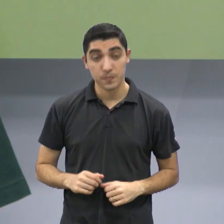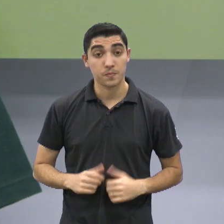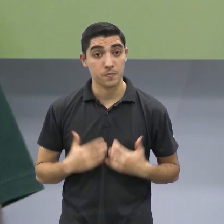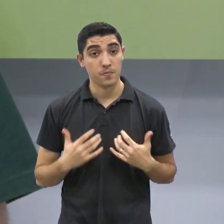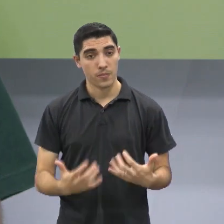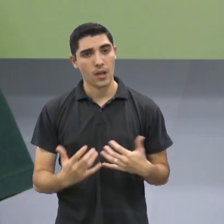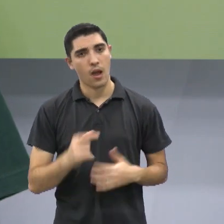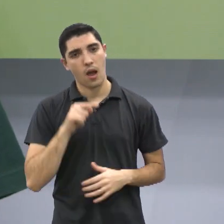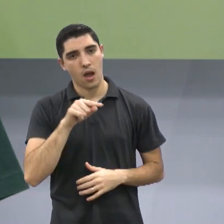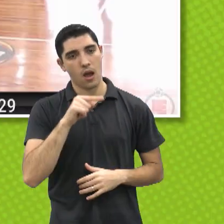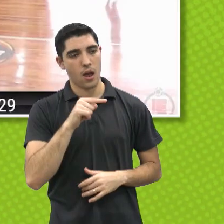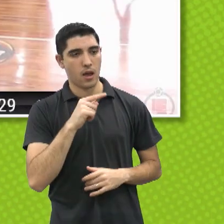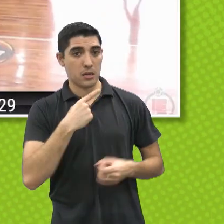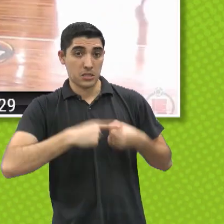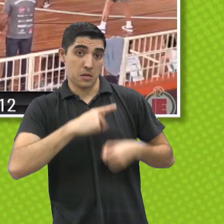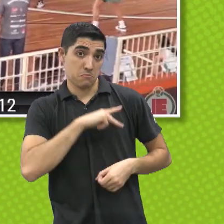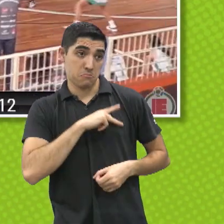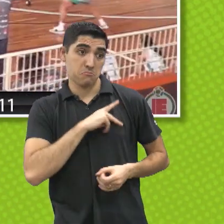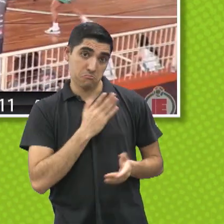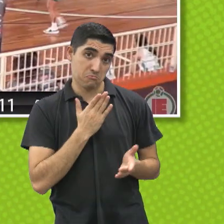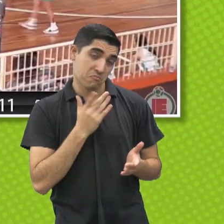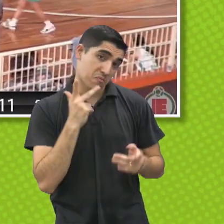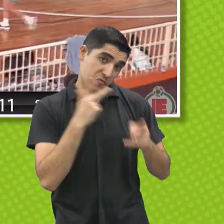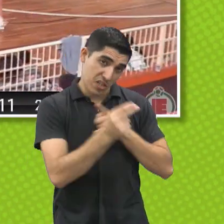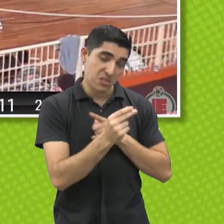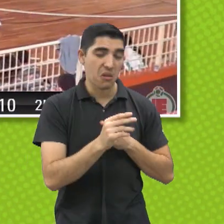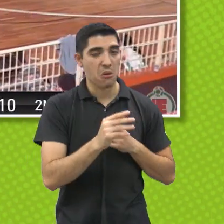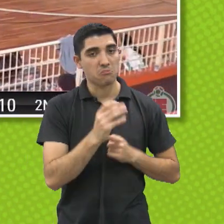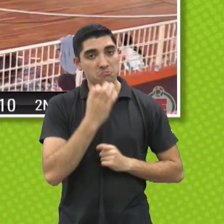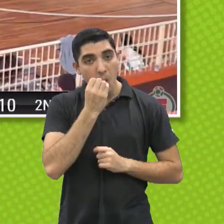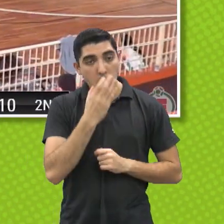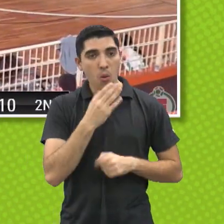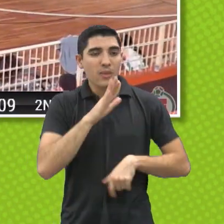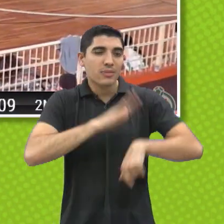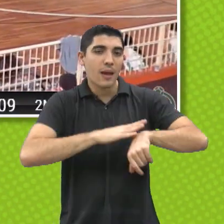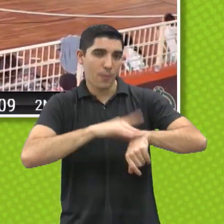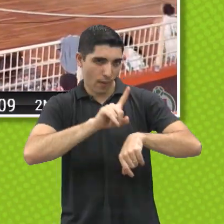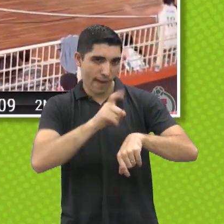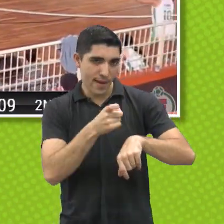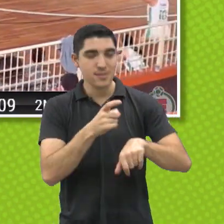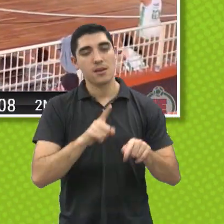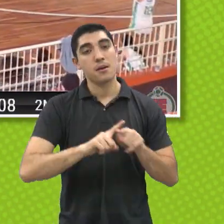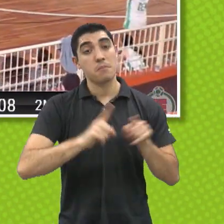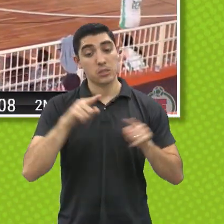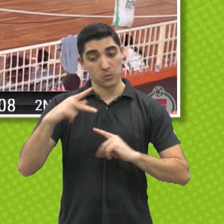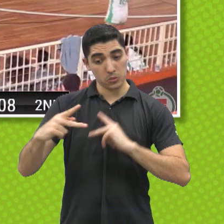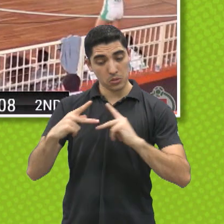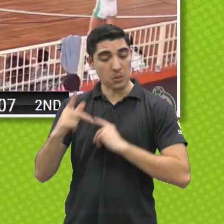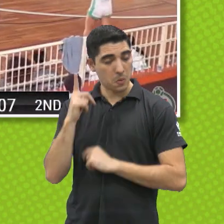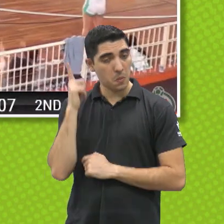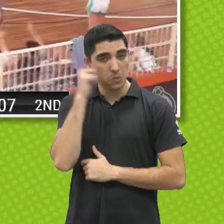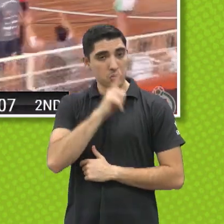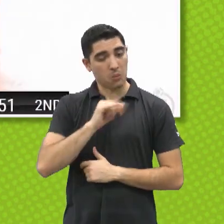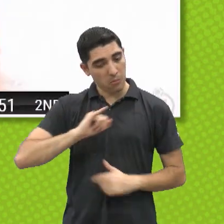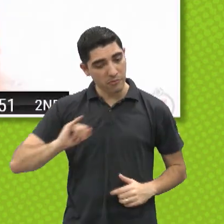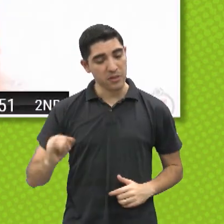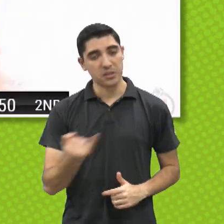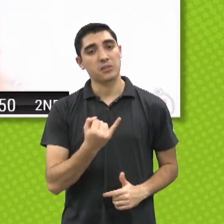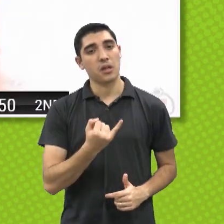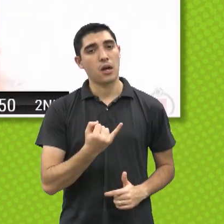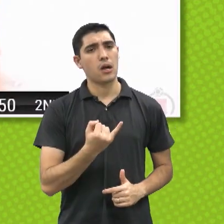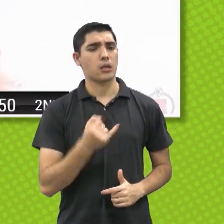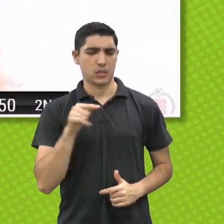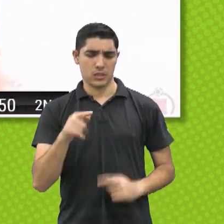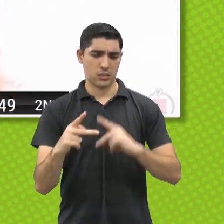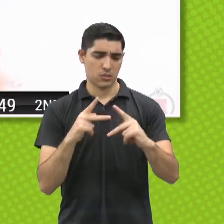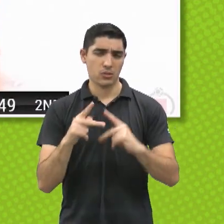na prorrogação e o São José acabou se recuperando aí, conseguiu se sair bem, vencendo a última partida. Esse time do São José que a gente